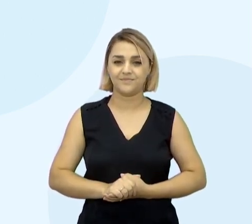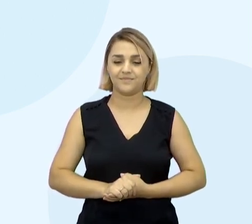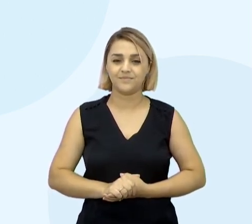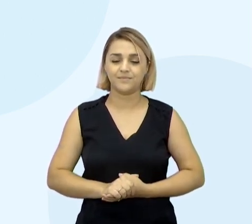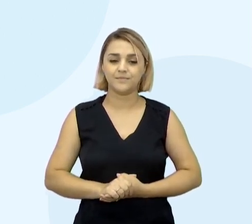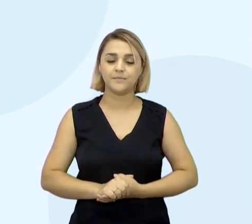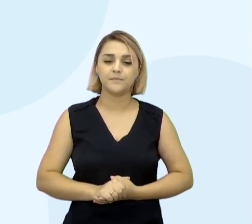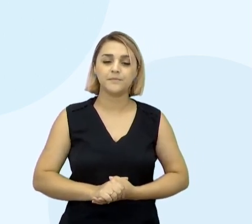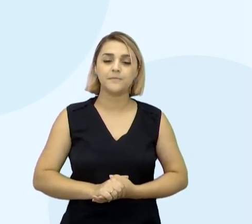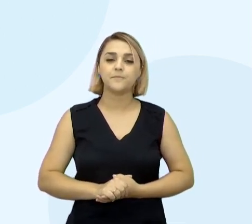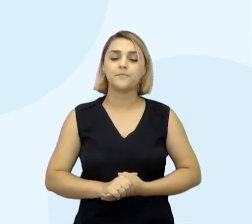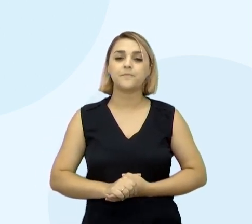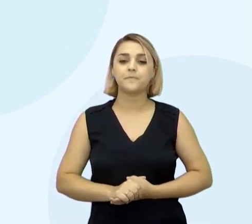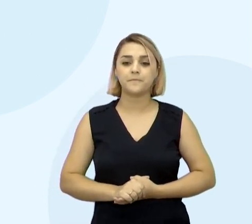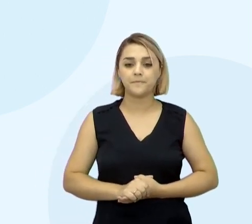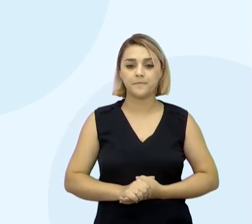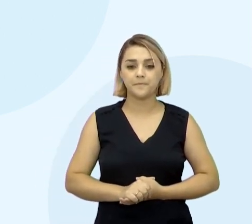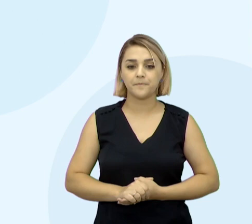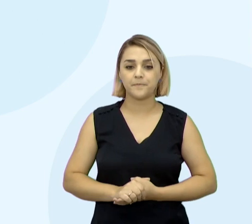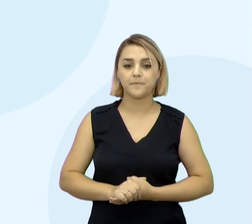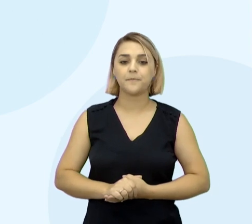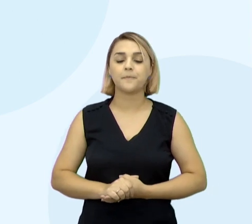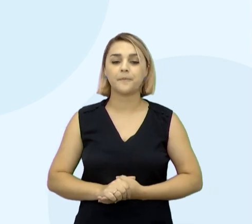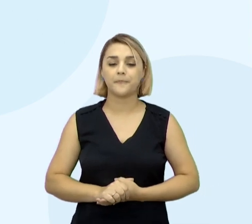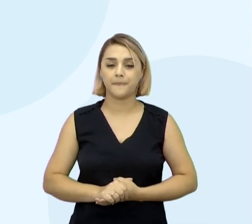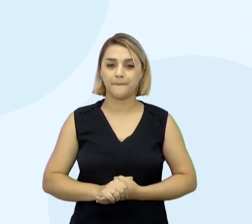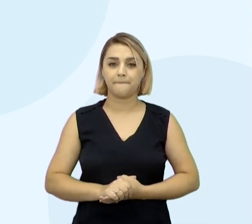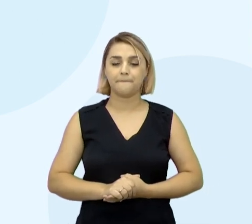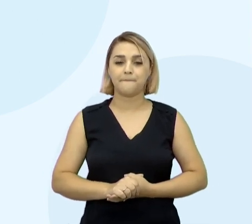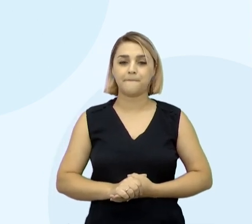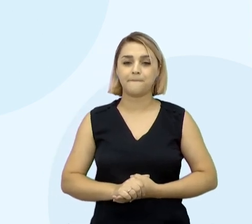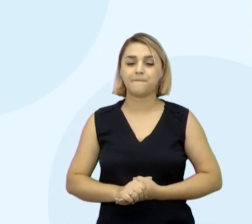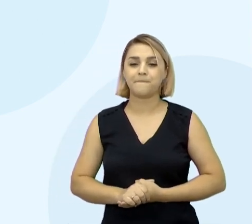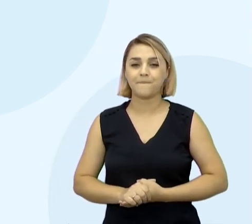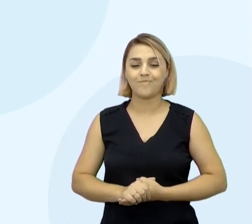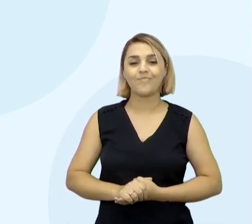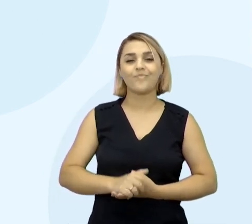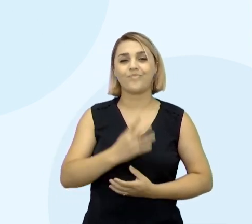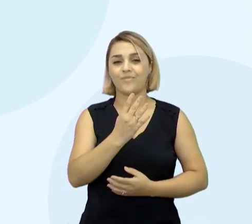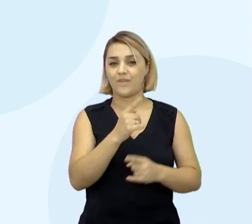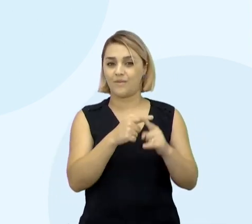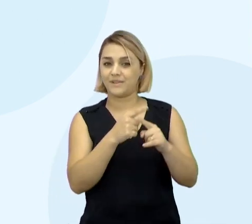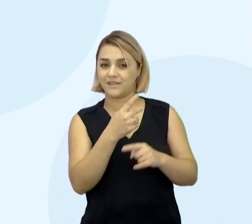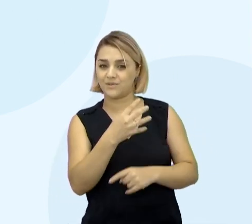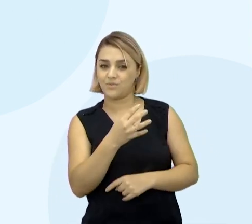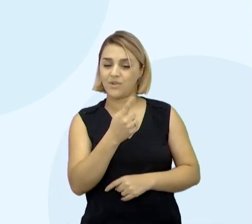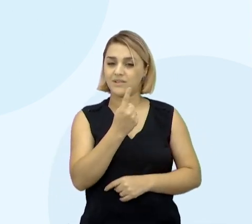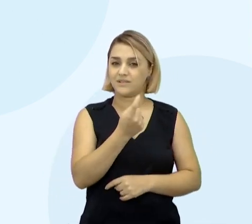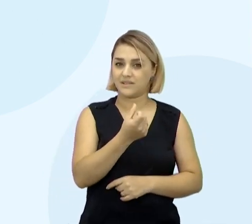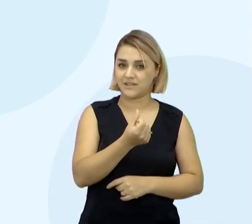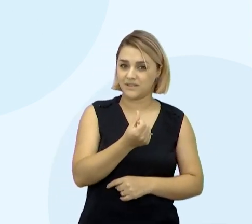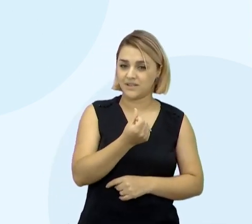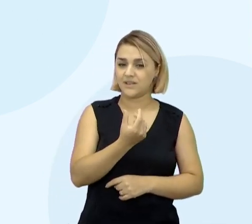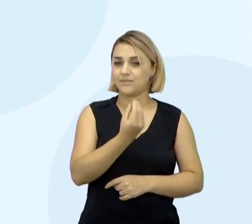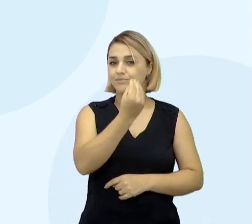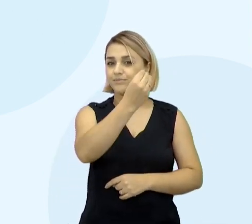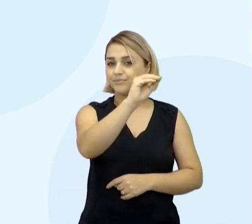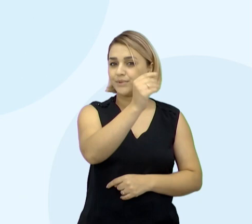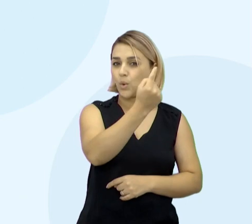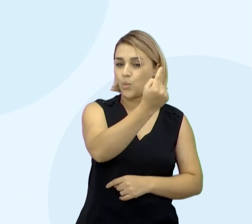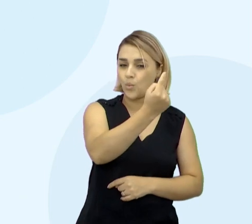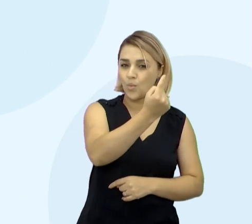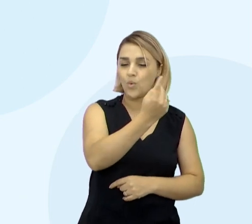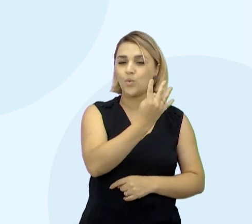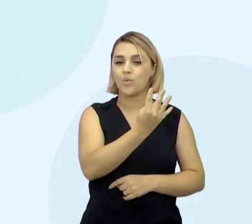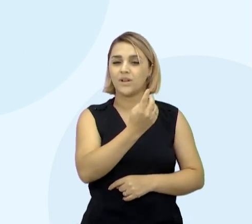Vamos lá. 0, 0. 4 vezes 4, 16, sobe 1. 4 vezes